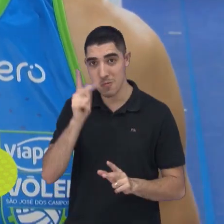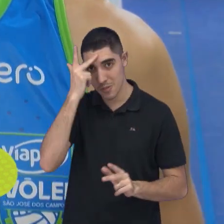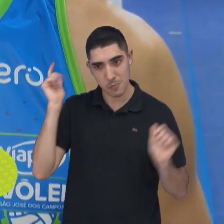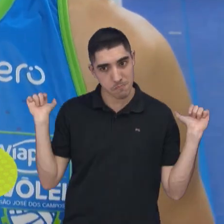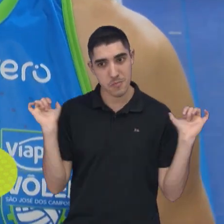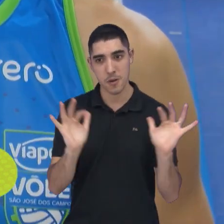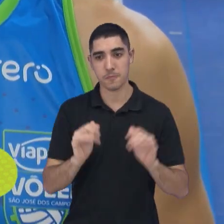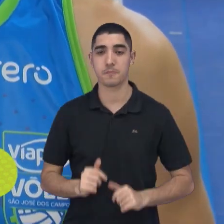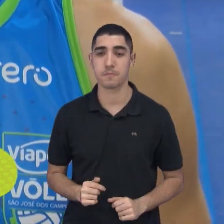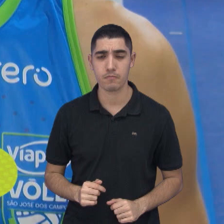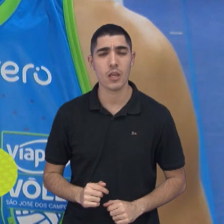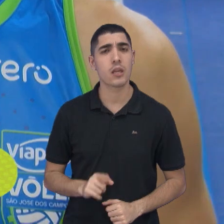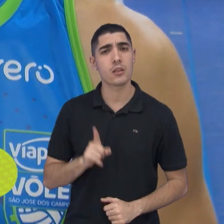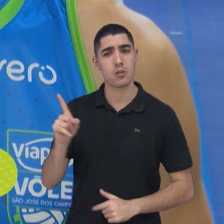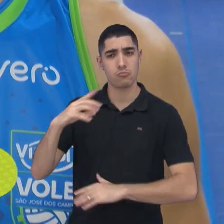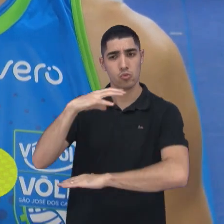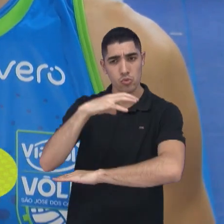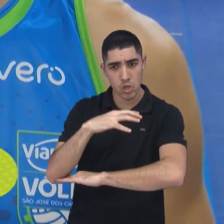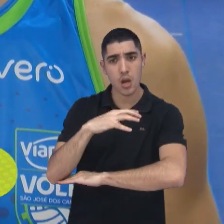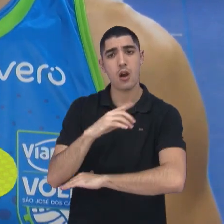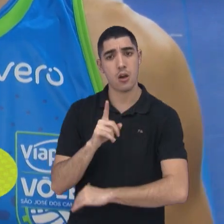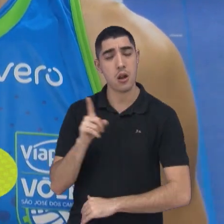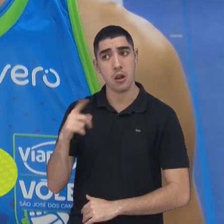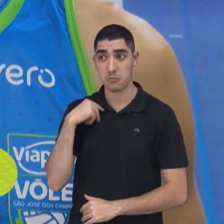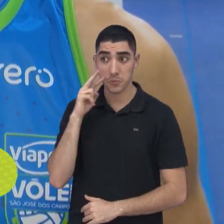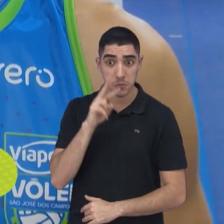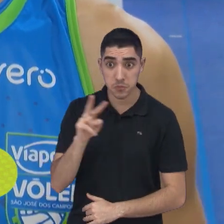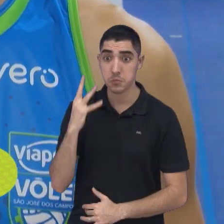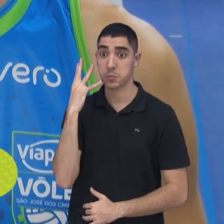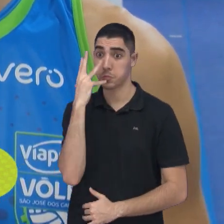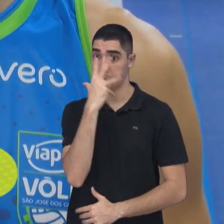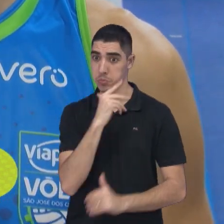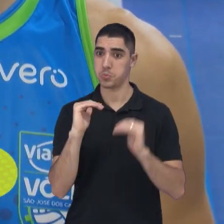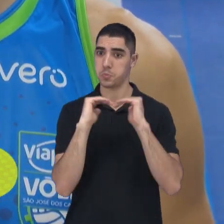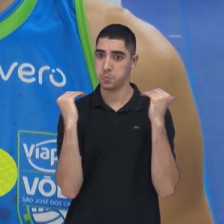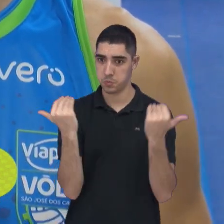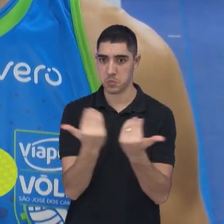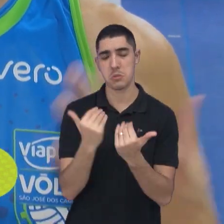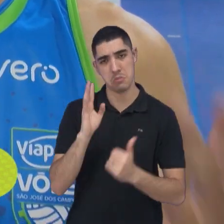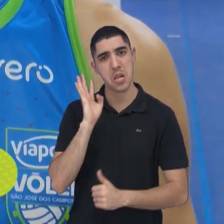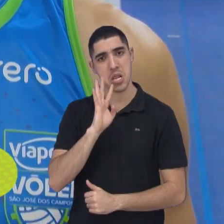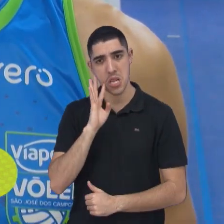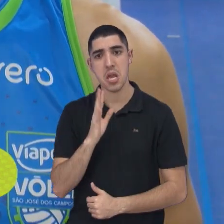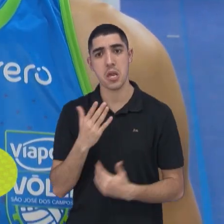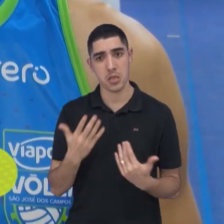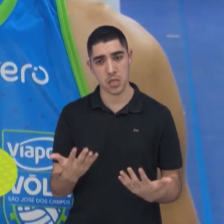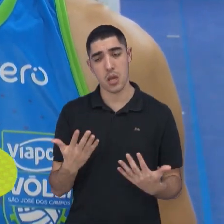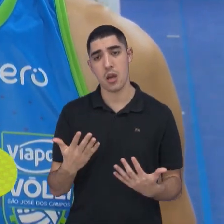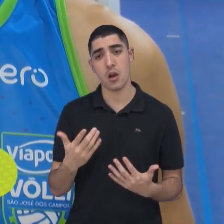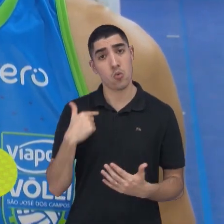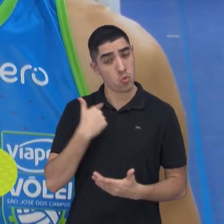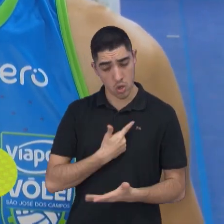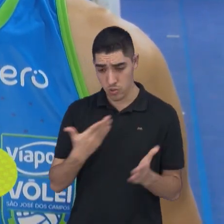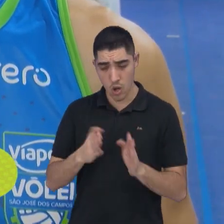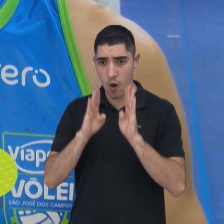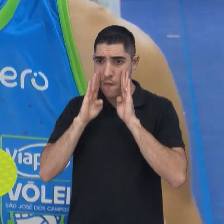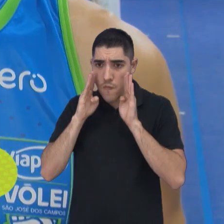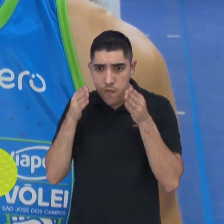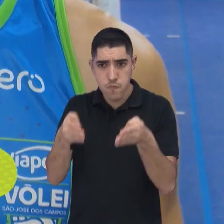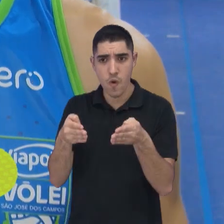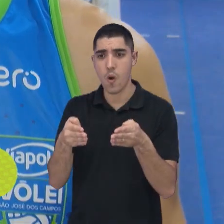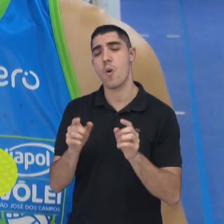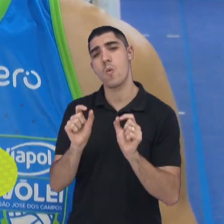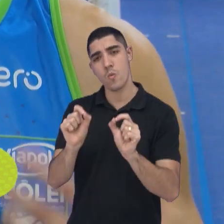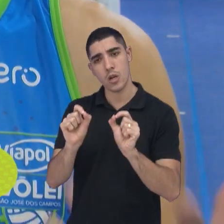conheço muito aí o Teatrão, mas sei que é muito legal também, então acho que a gente está muito enfocada em fazer